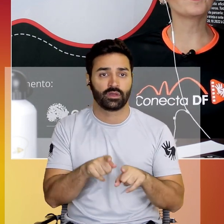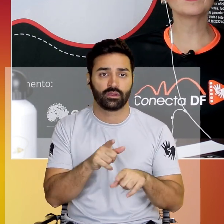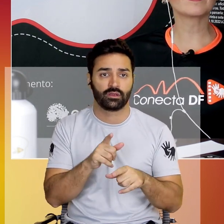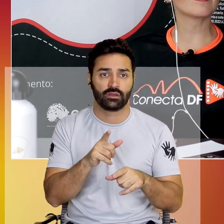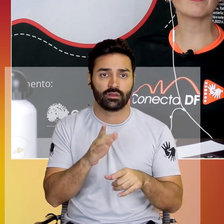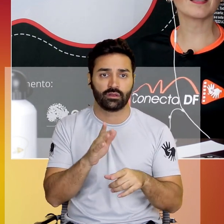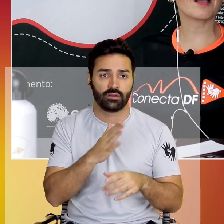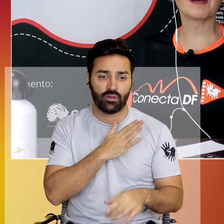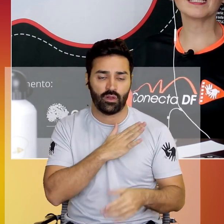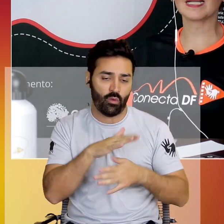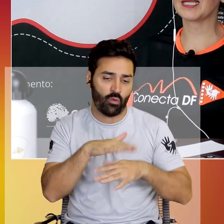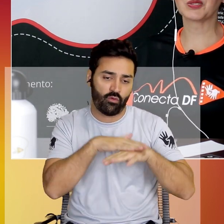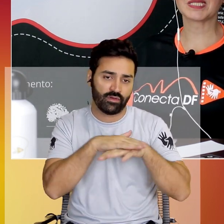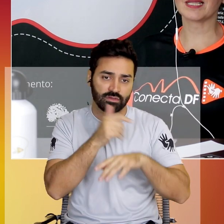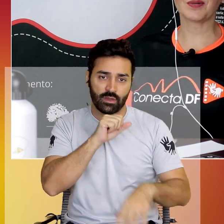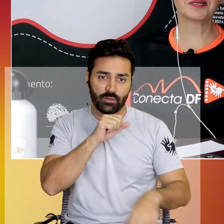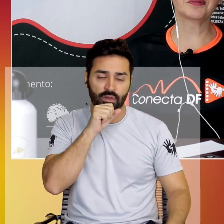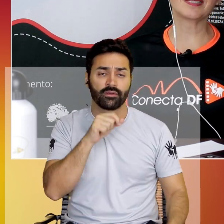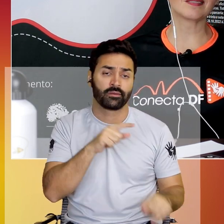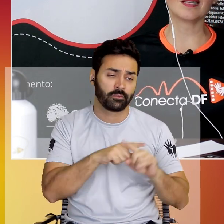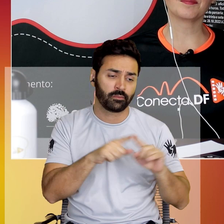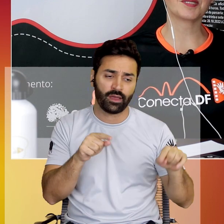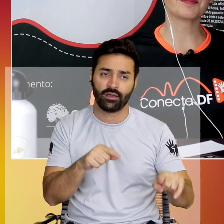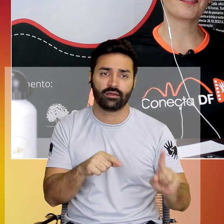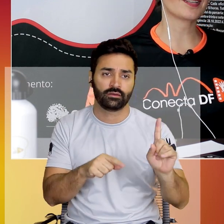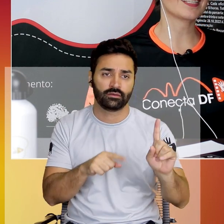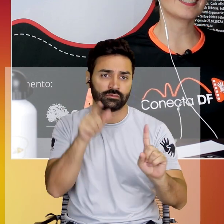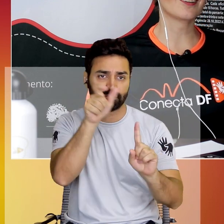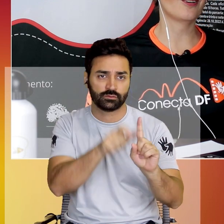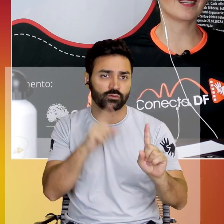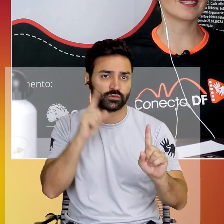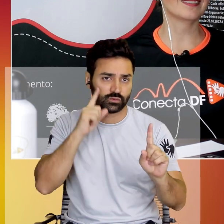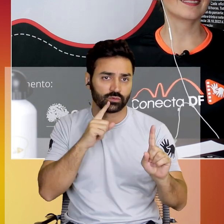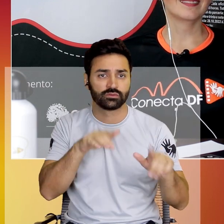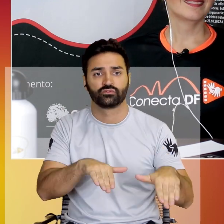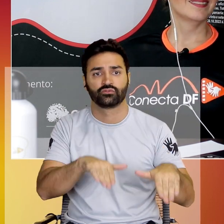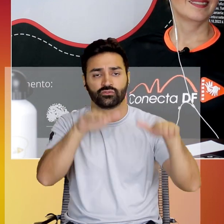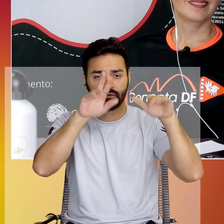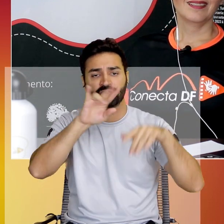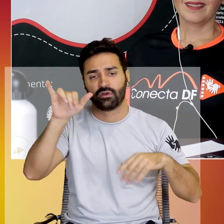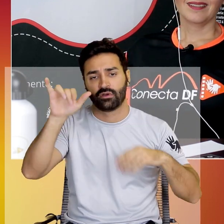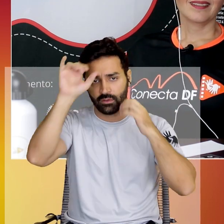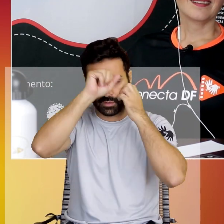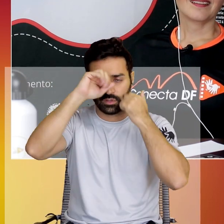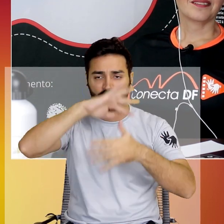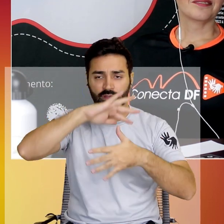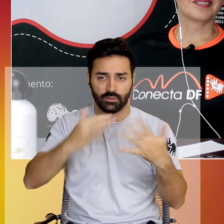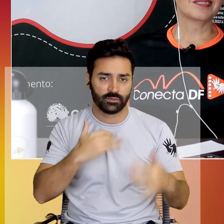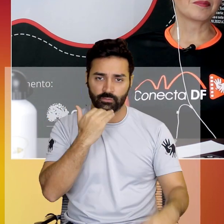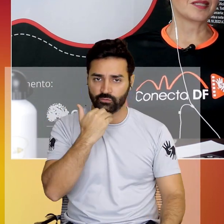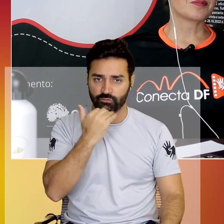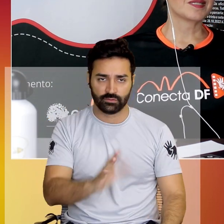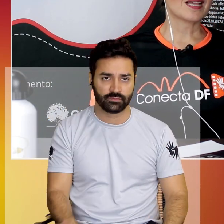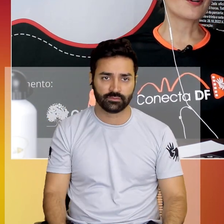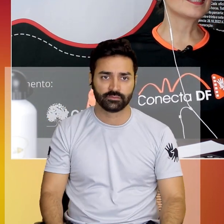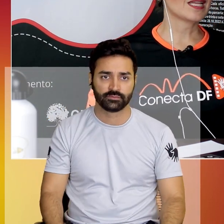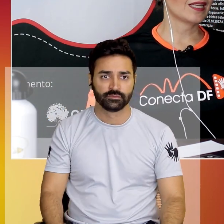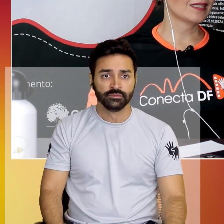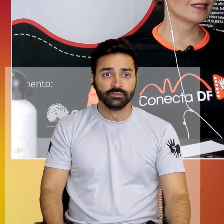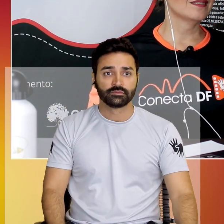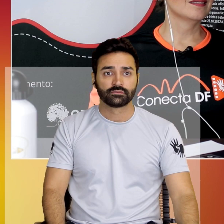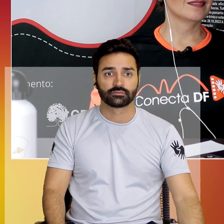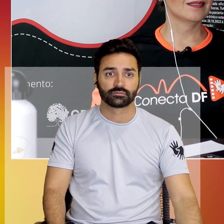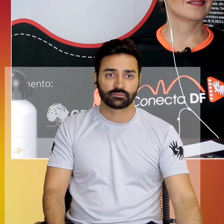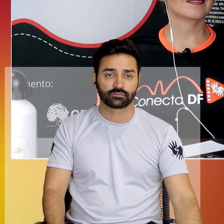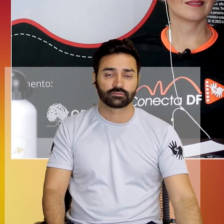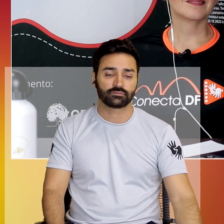mãe um momento não... que ela vai acabar entrando em contato com a língua de sinais, mesmo fora da escola. Exatamente. É Infelizmente. pequena Mas ainda, né? Tem acontece. 8